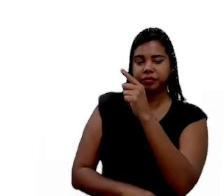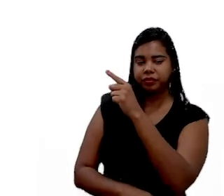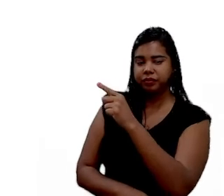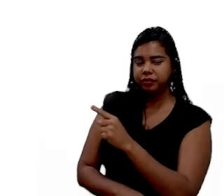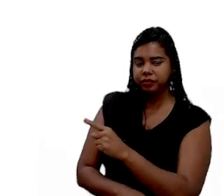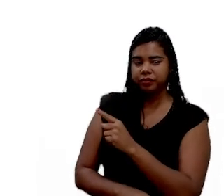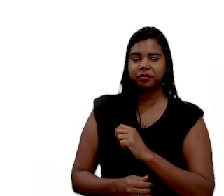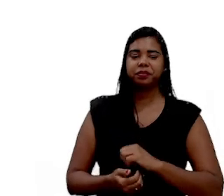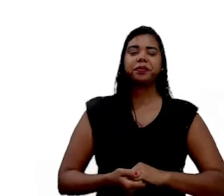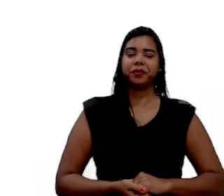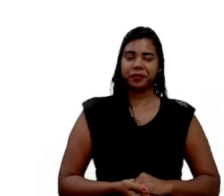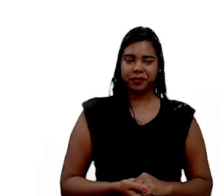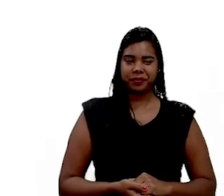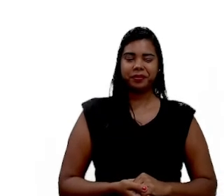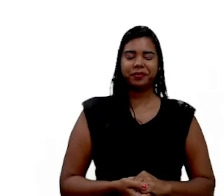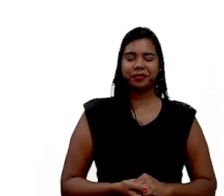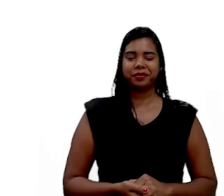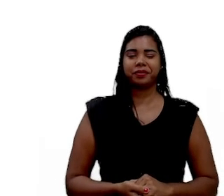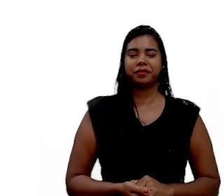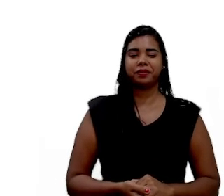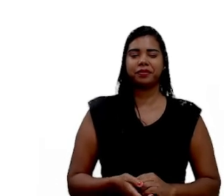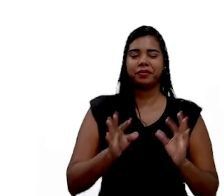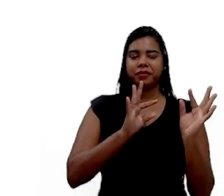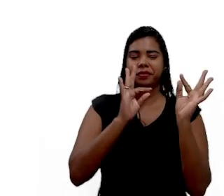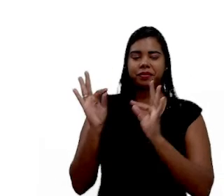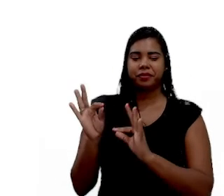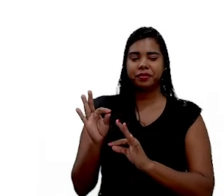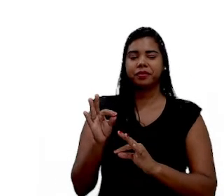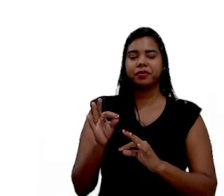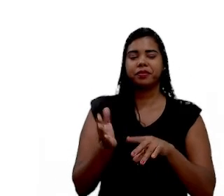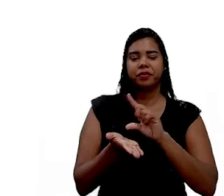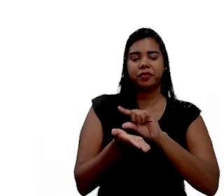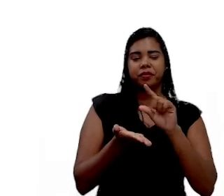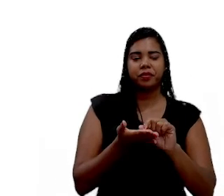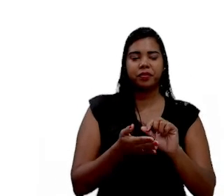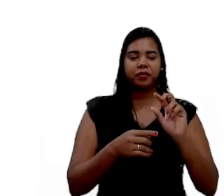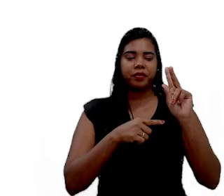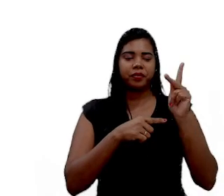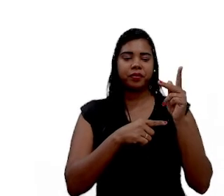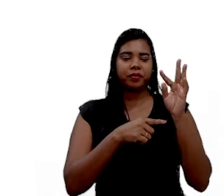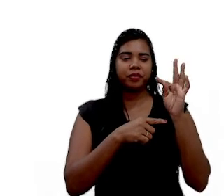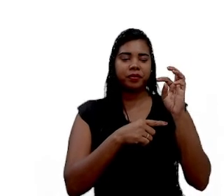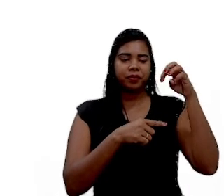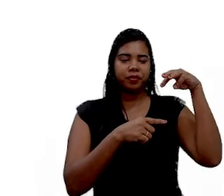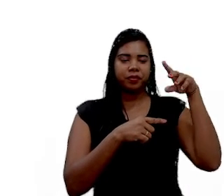esses templates, né, onde lá a gente vai colocar justamente os arquivos HTML. Então será o arquivo